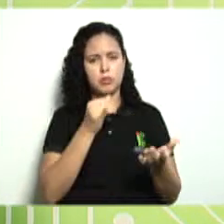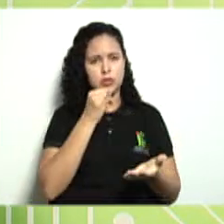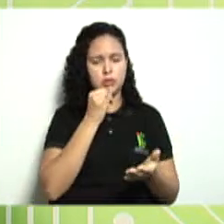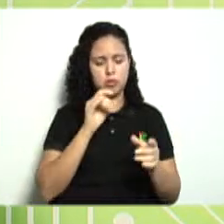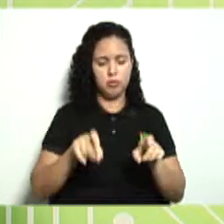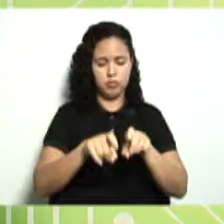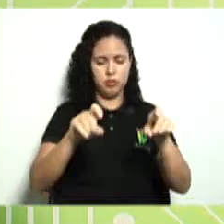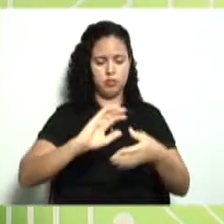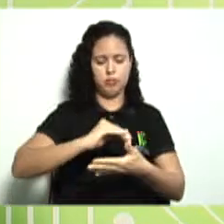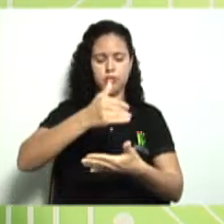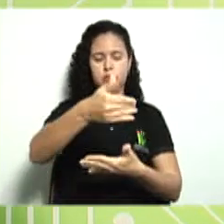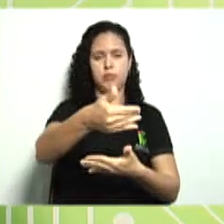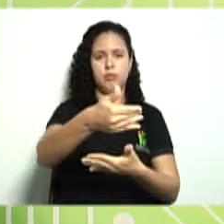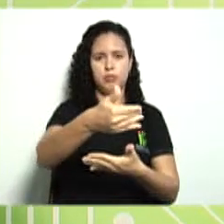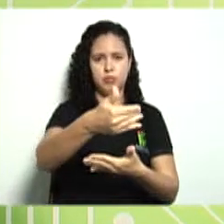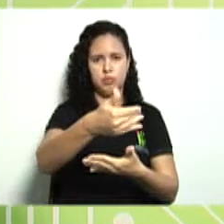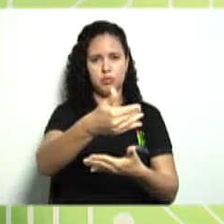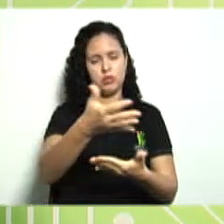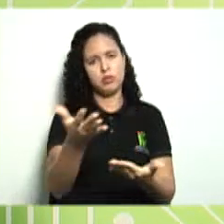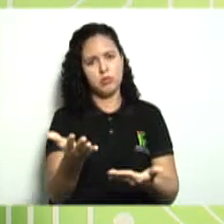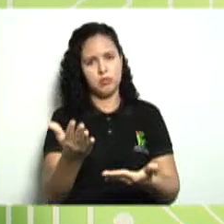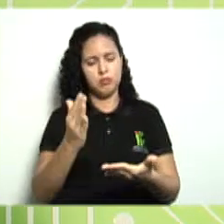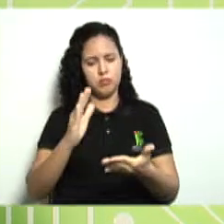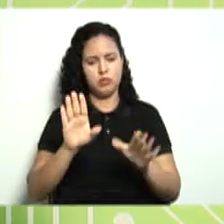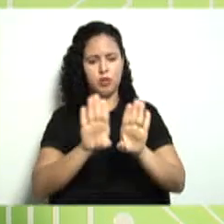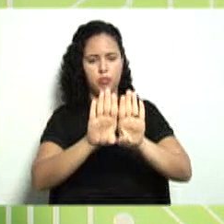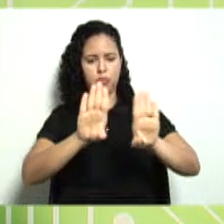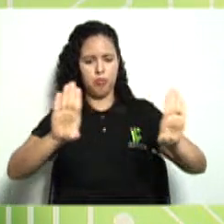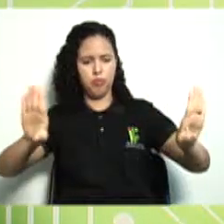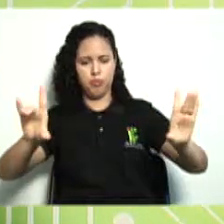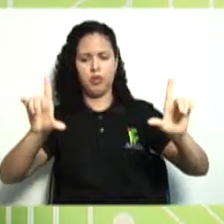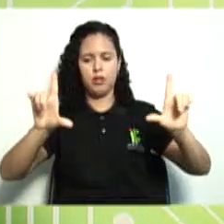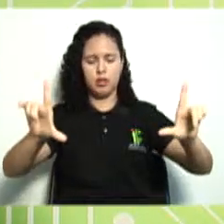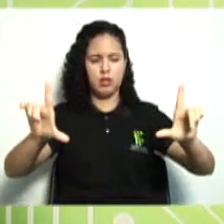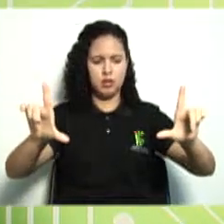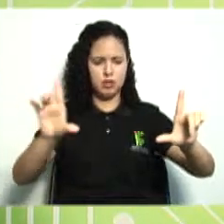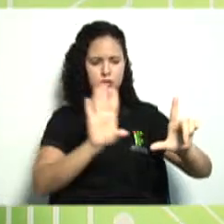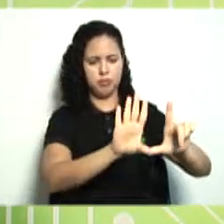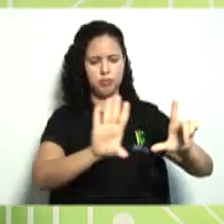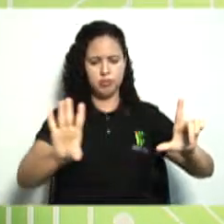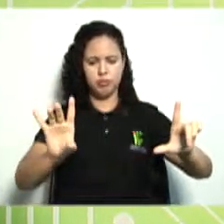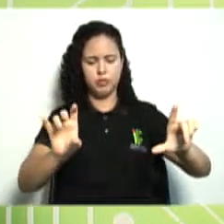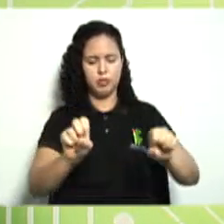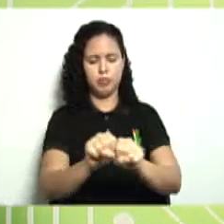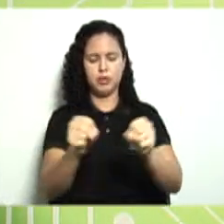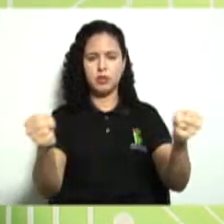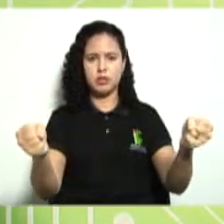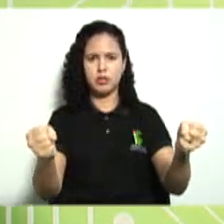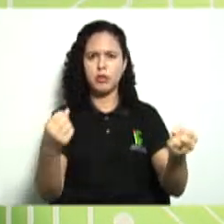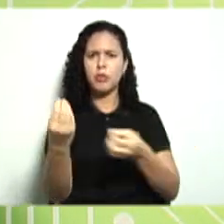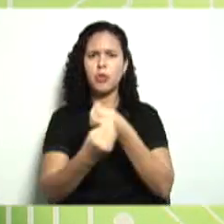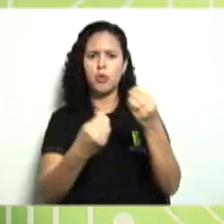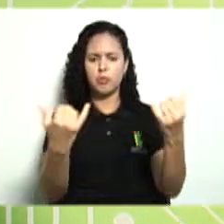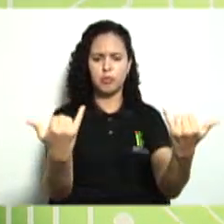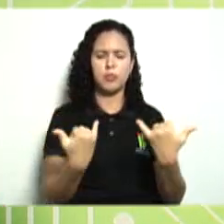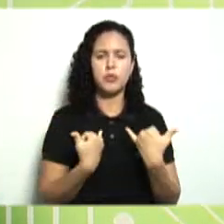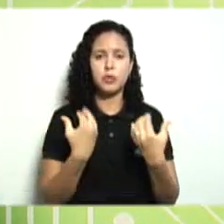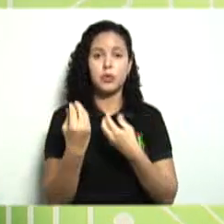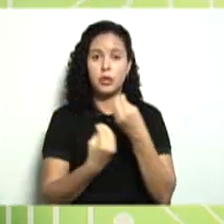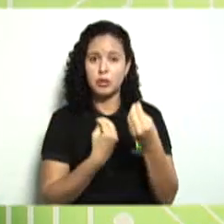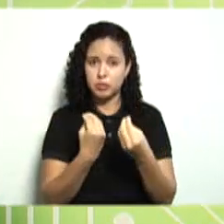ligado, mas não tem, por exemplo, um monitor. A sua tela do seu notebook aí, ela estragou. O ciclo